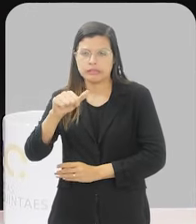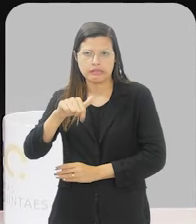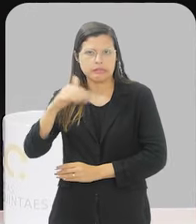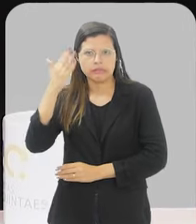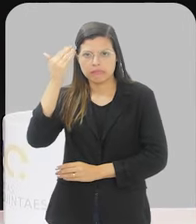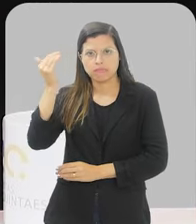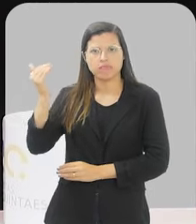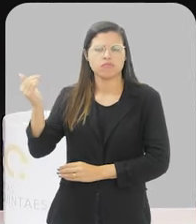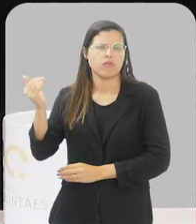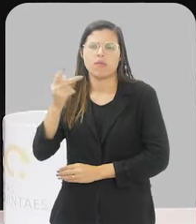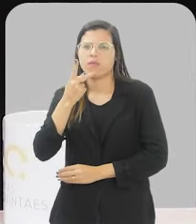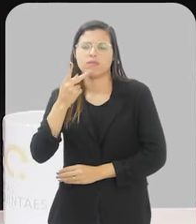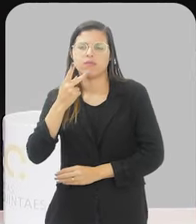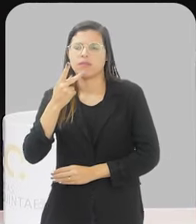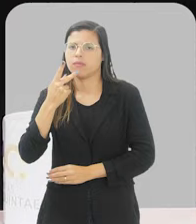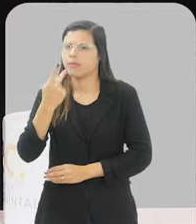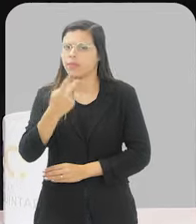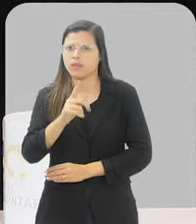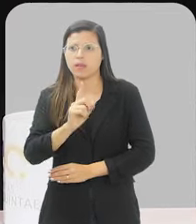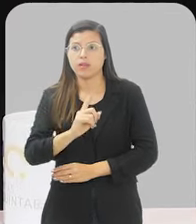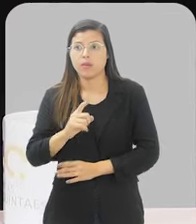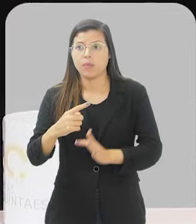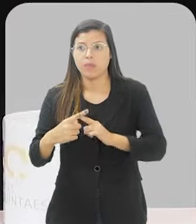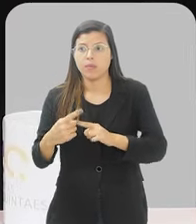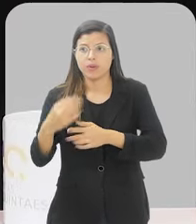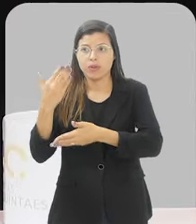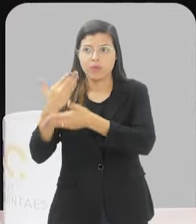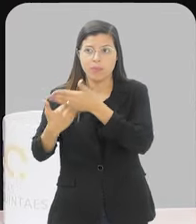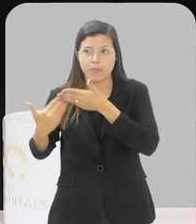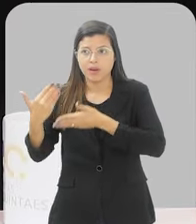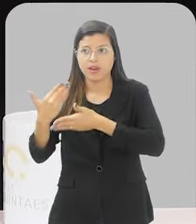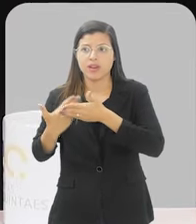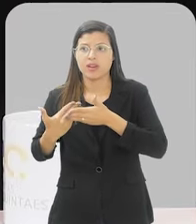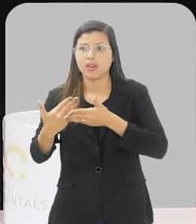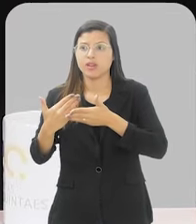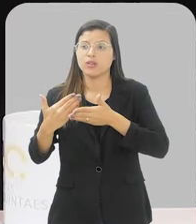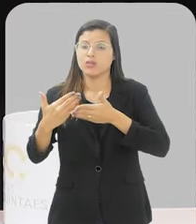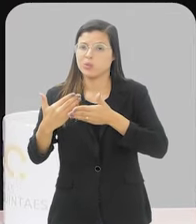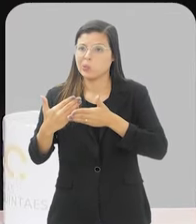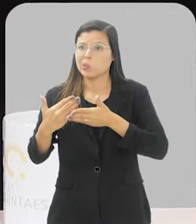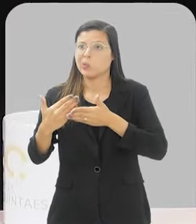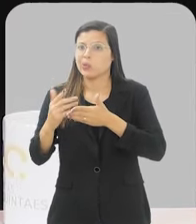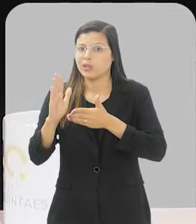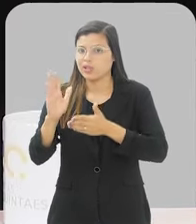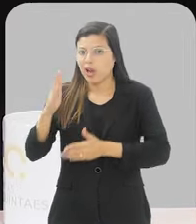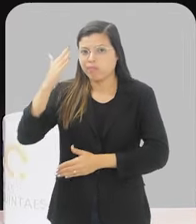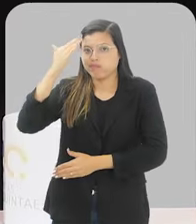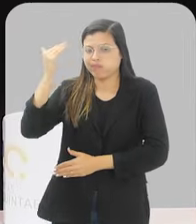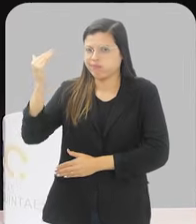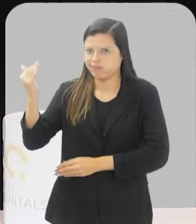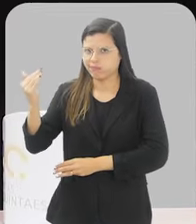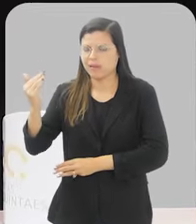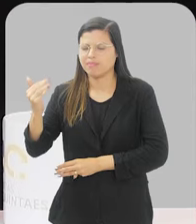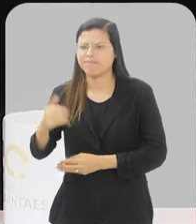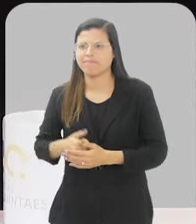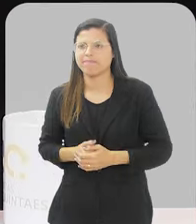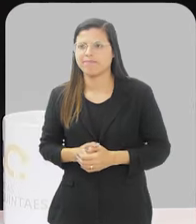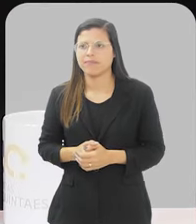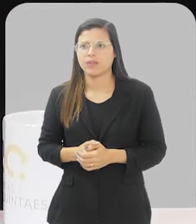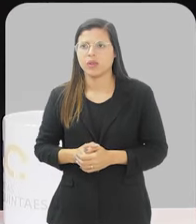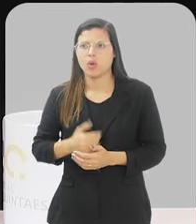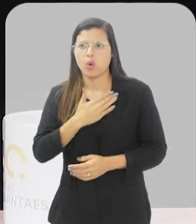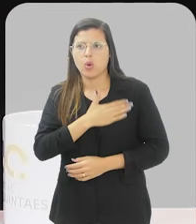nem citar Clóvis, porque ele já, na época, já era o Alconcours. Quando eu comecei a prestar atenção, ele já era o Alconcours.